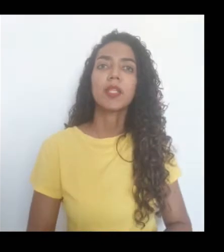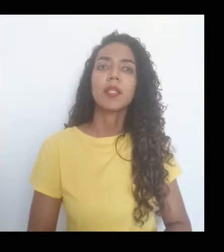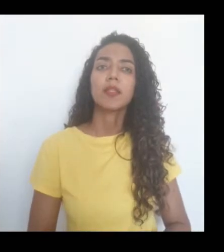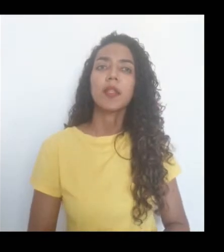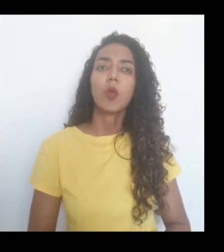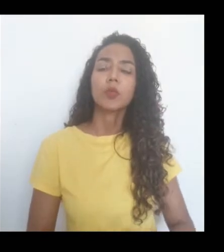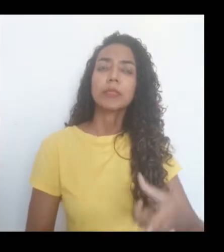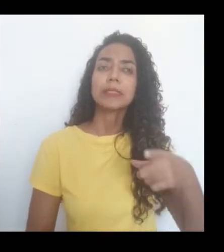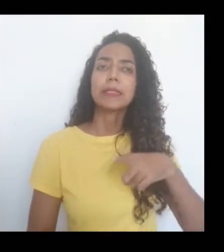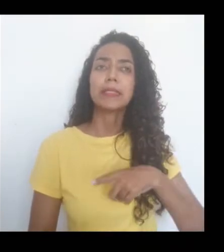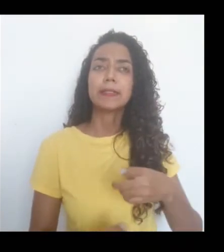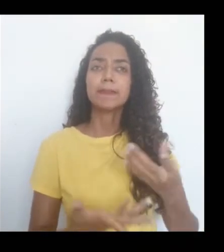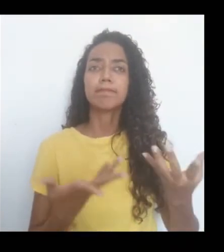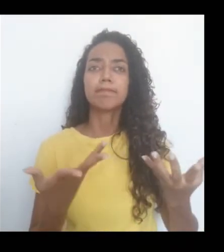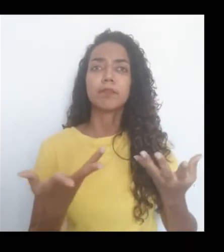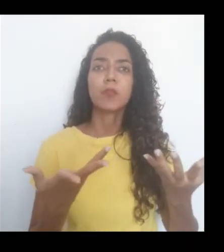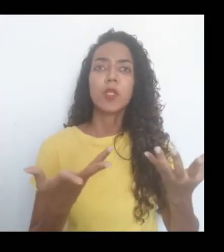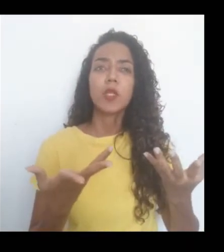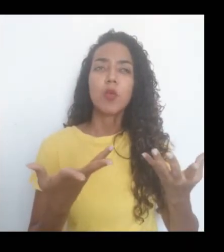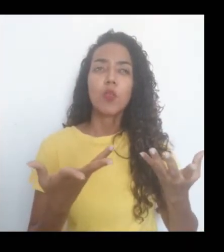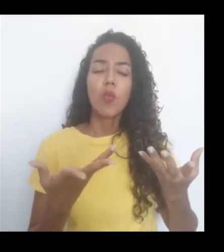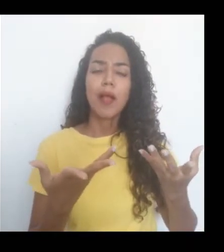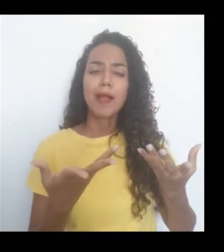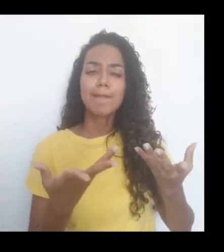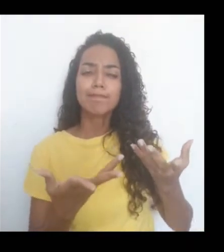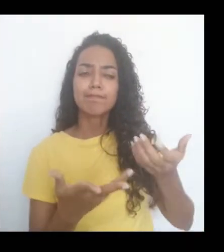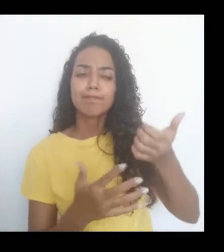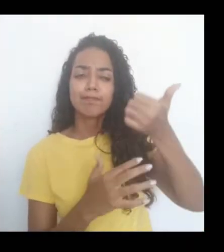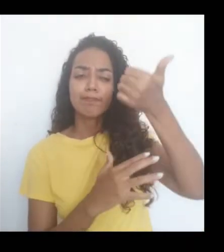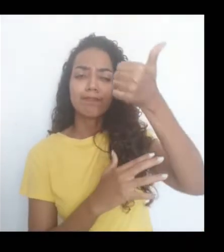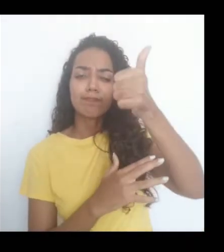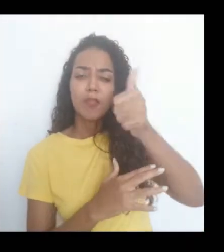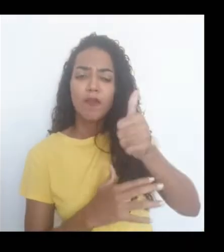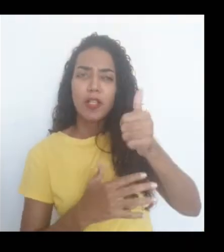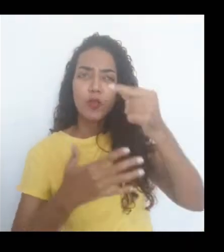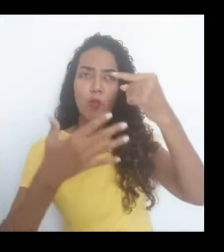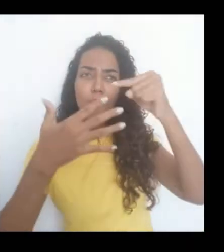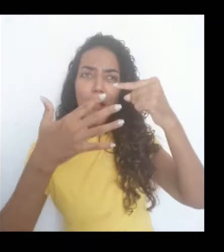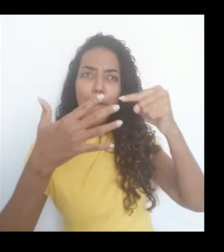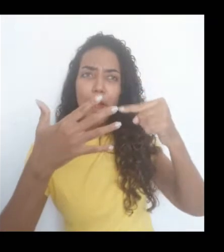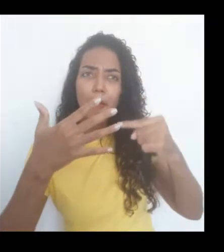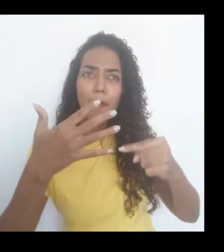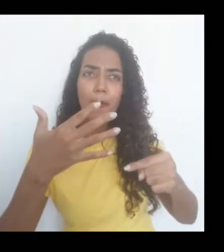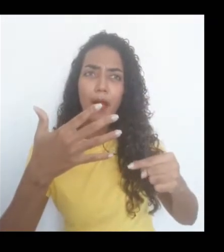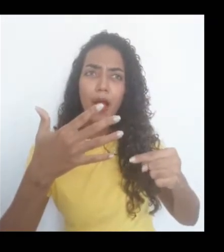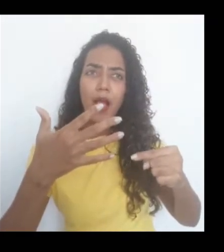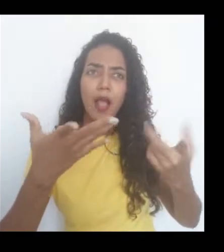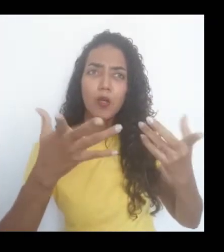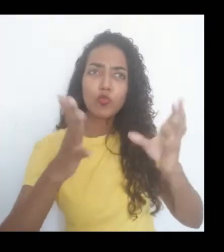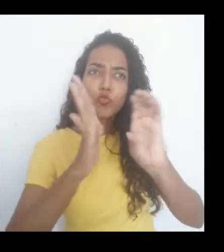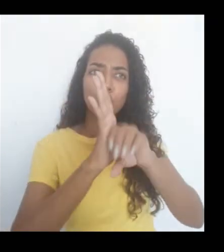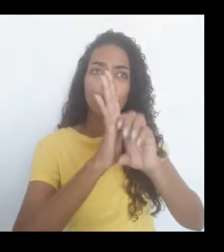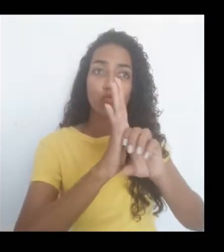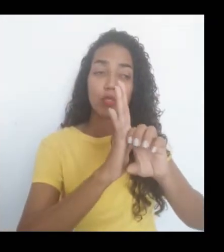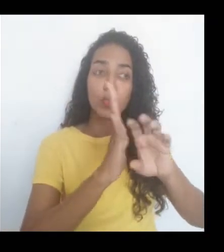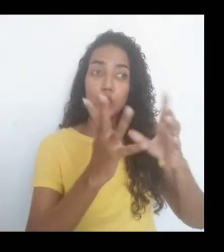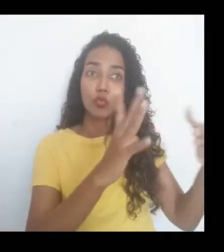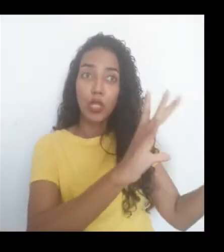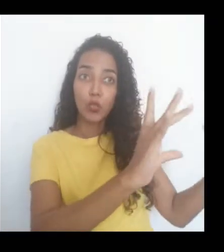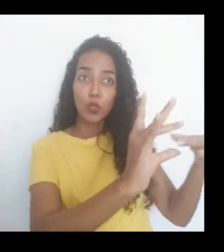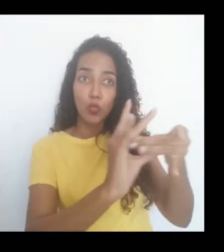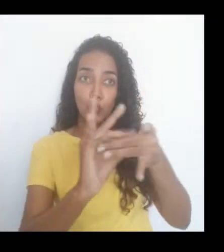abstração, ou um processo de mapeamento dos conceitos do mundo real para os conceitos para o